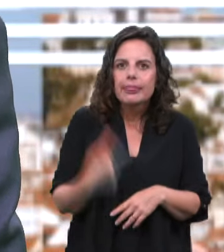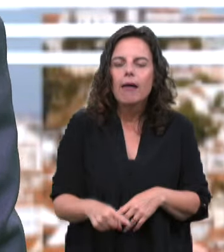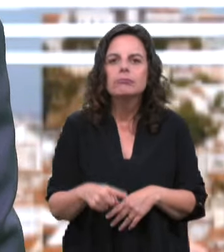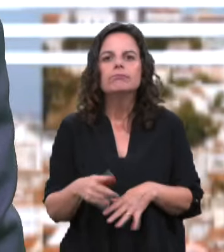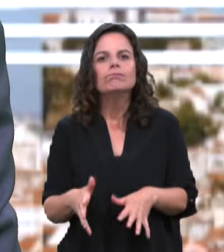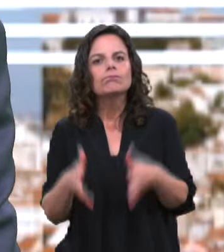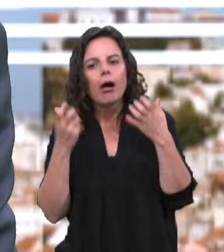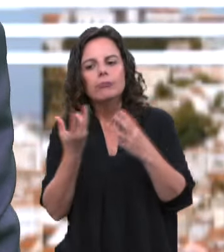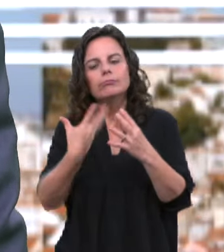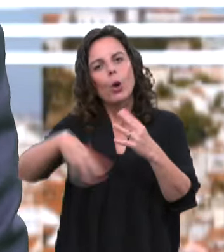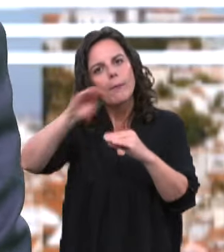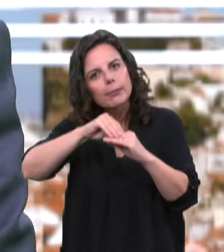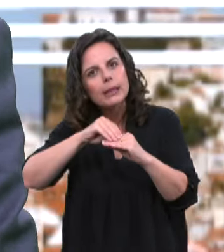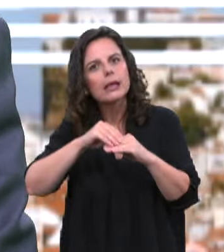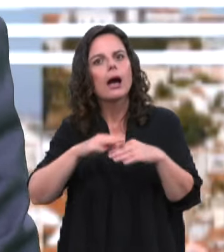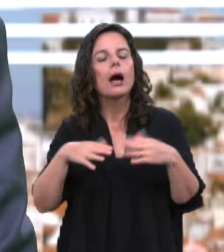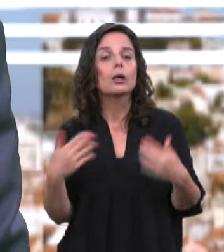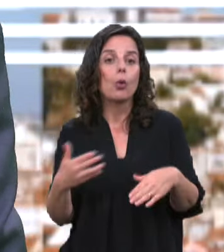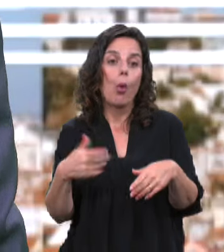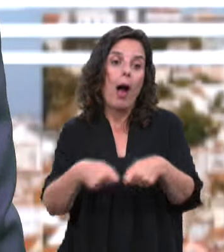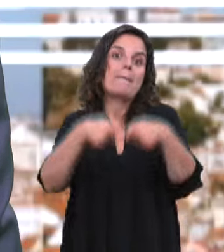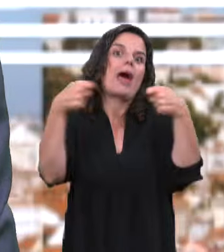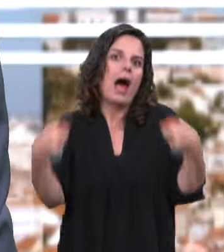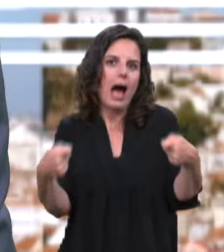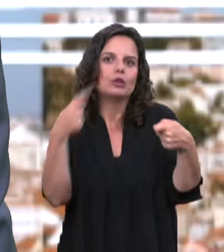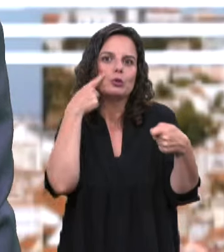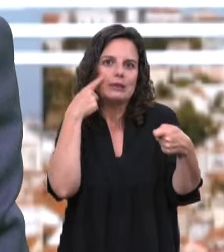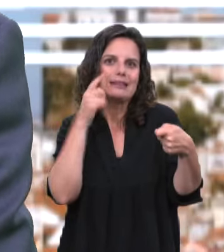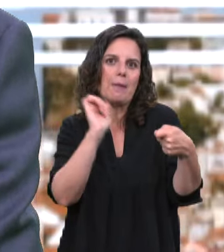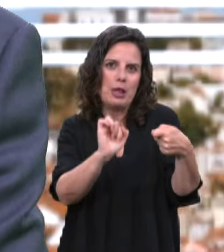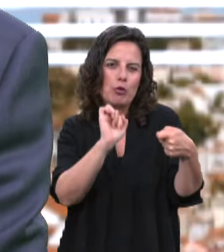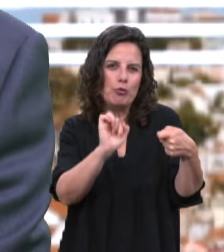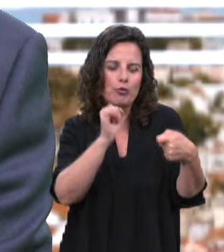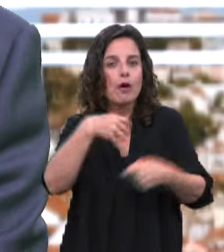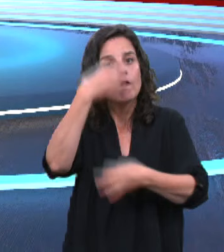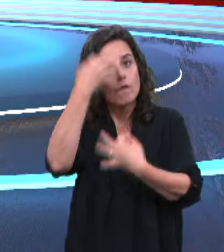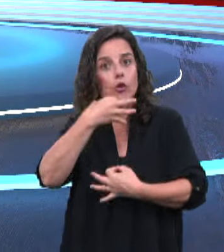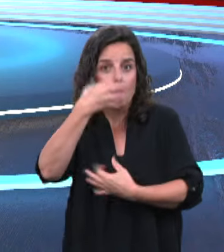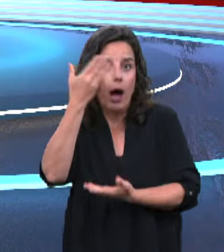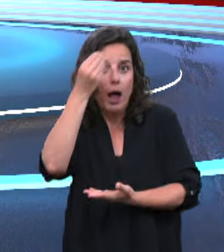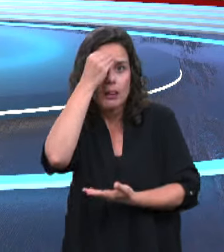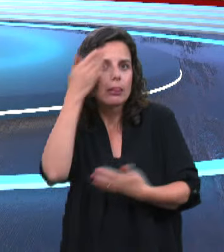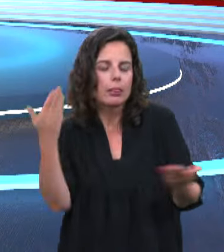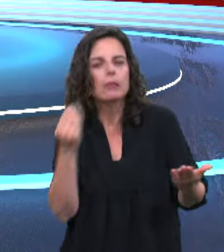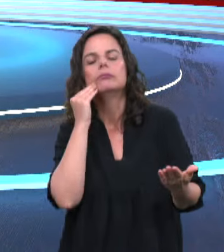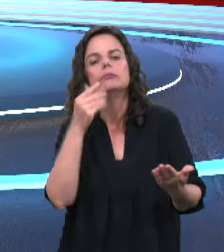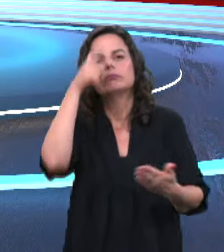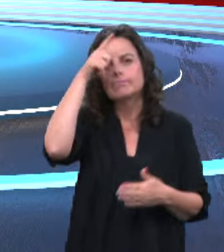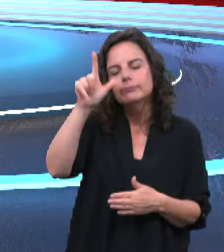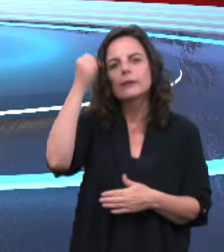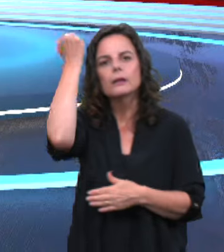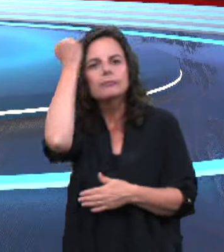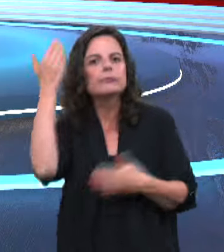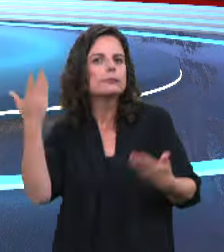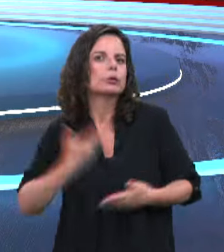quer complementar ou aumentar o seu conhecimento formal, através de uma licenciatura, de um mestrado